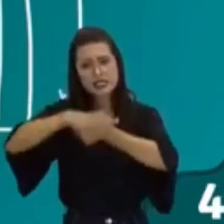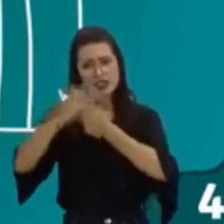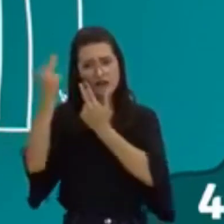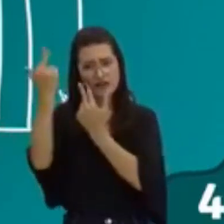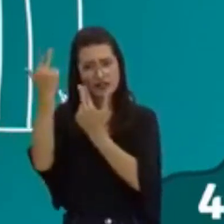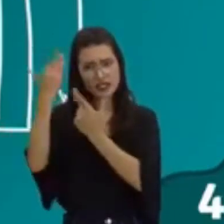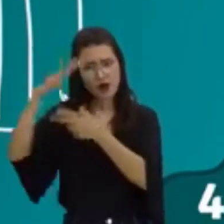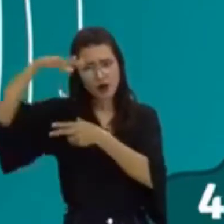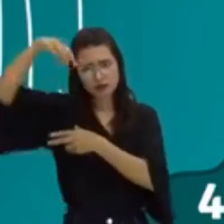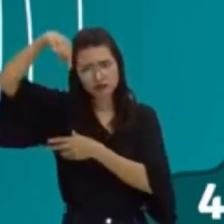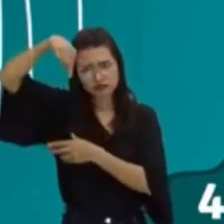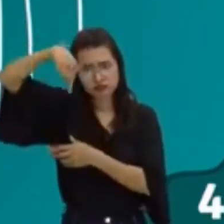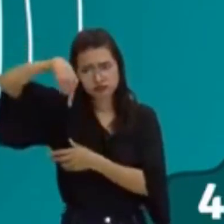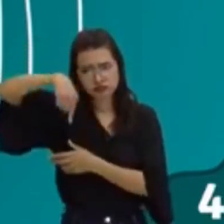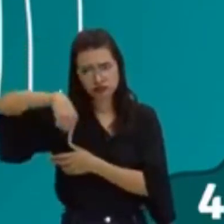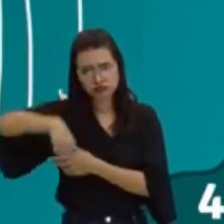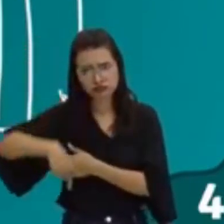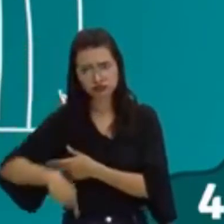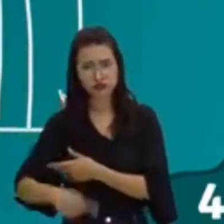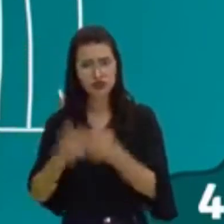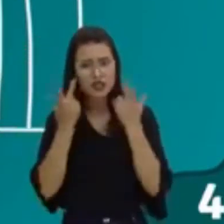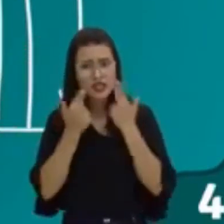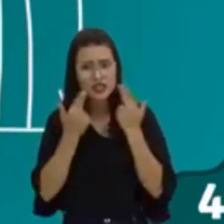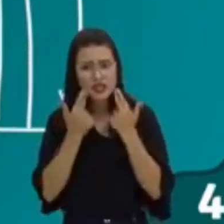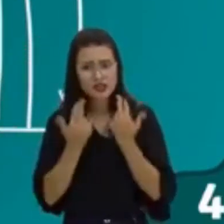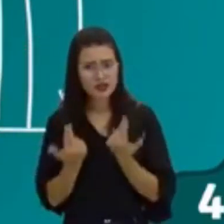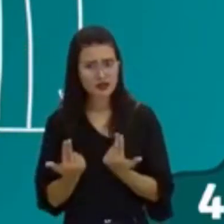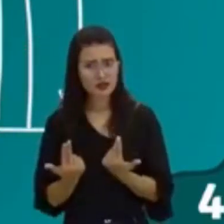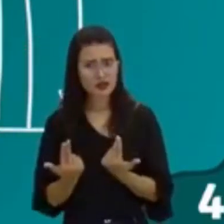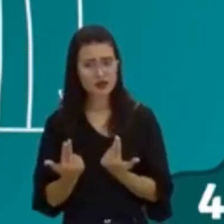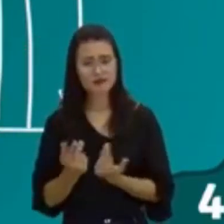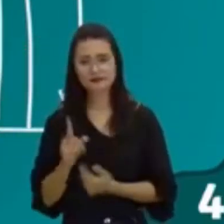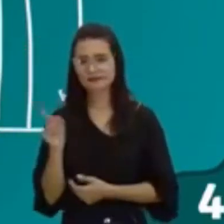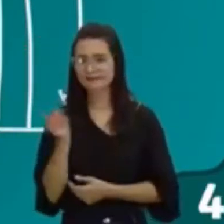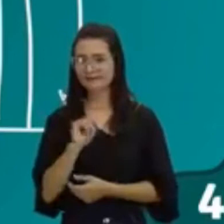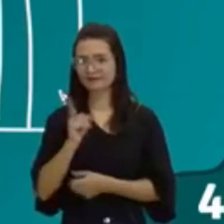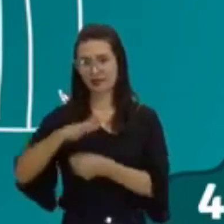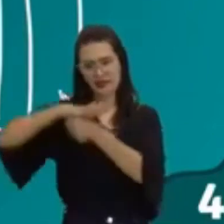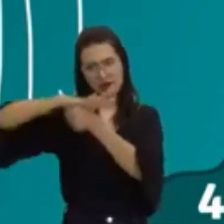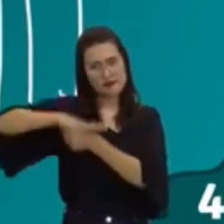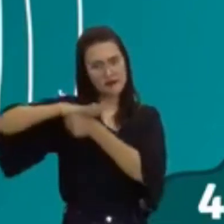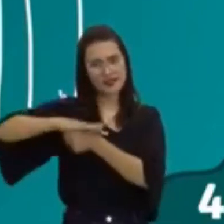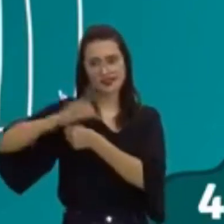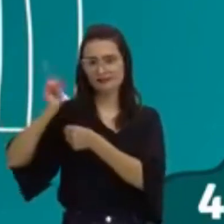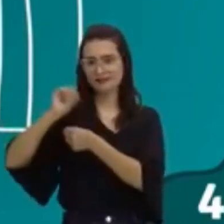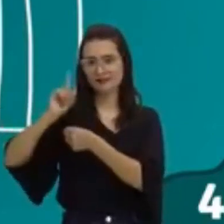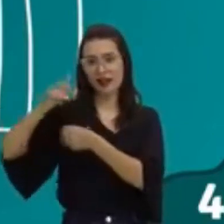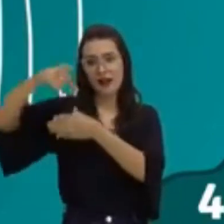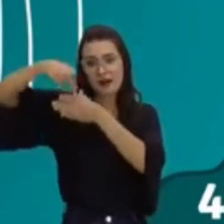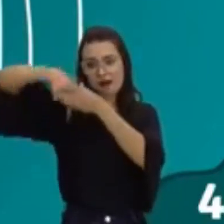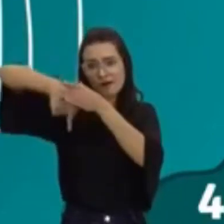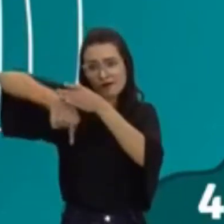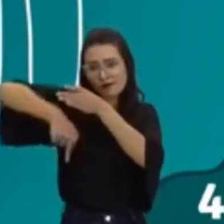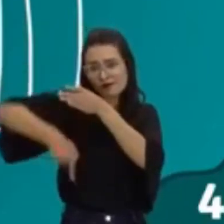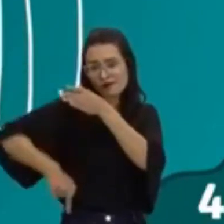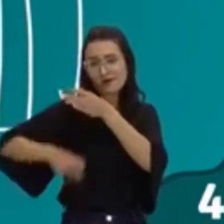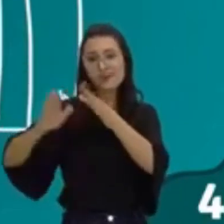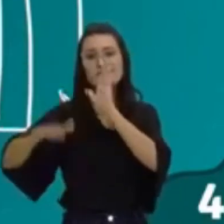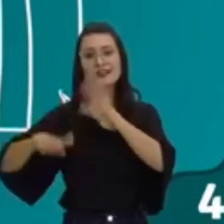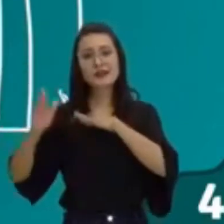essa barragem aqui? Não! A pressão vai aumentar conforme o